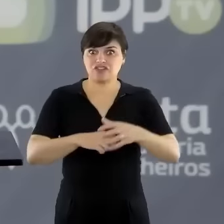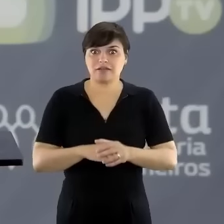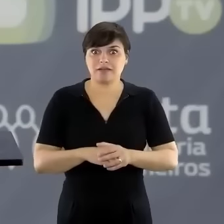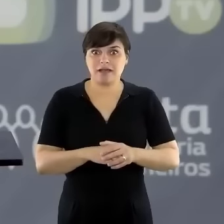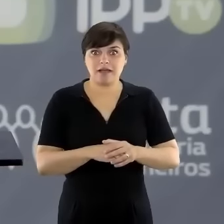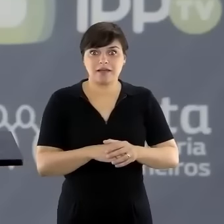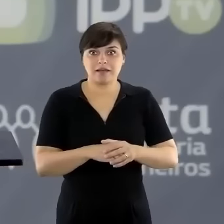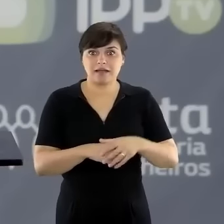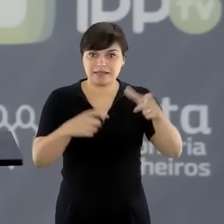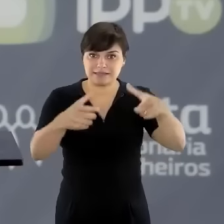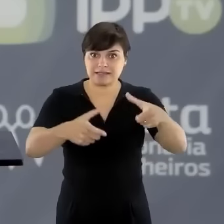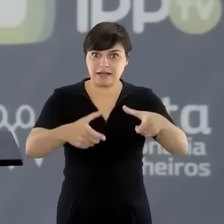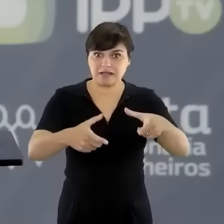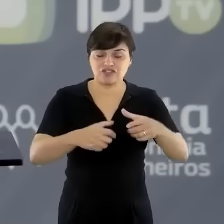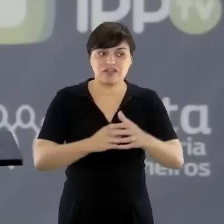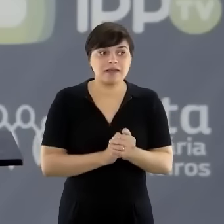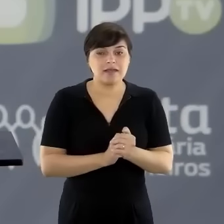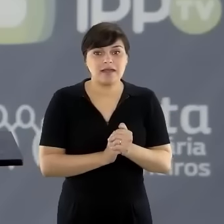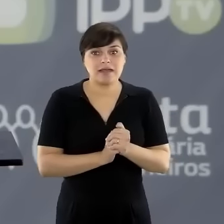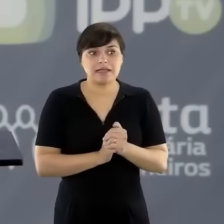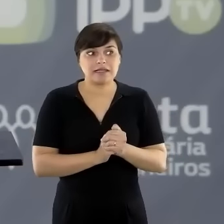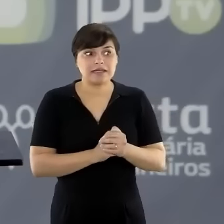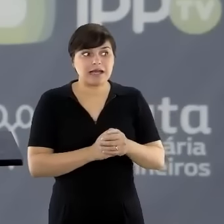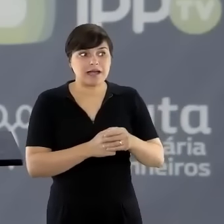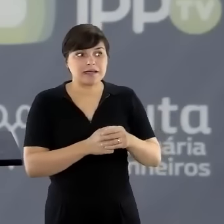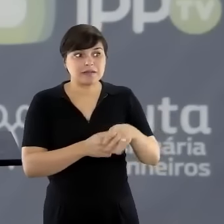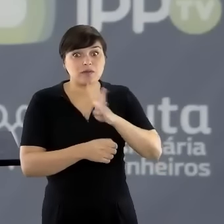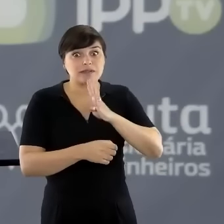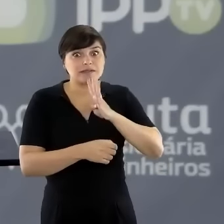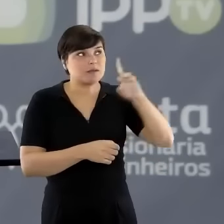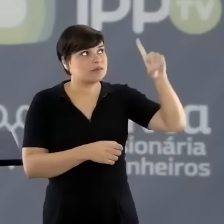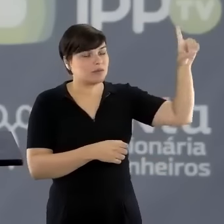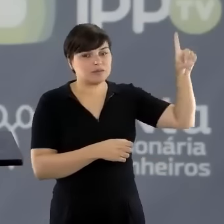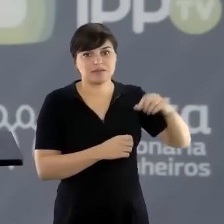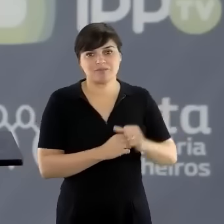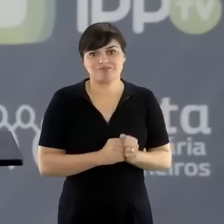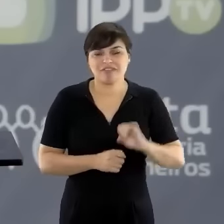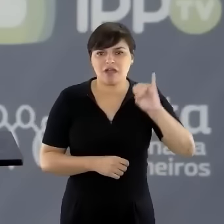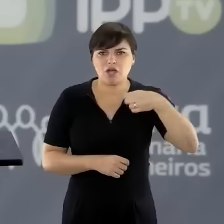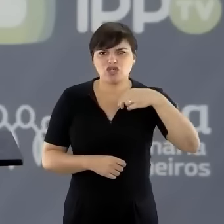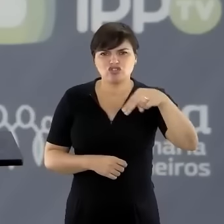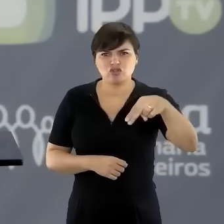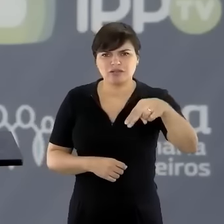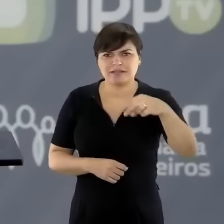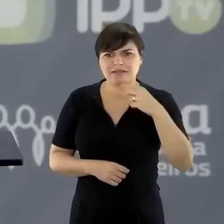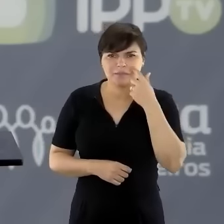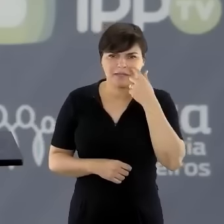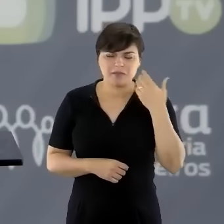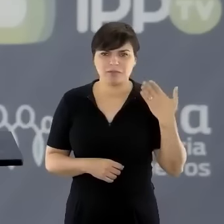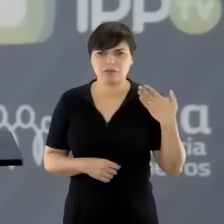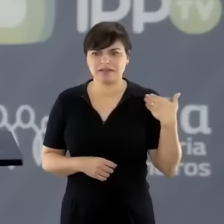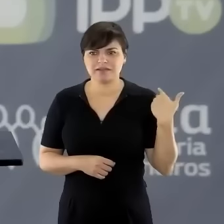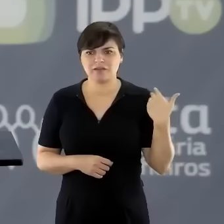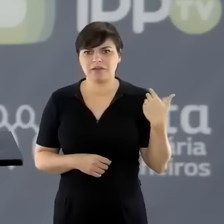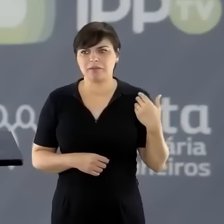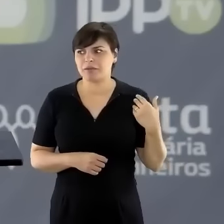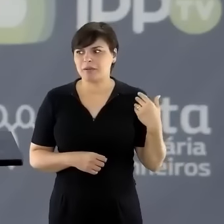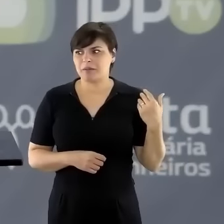ele era um cara xenofóbico ele ama os iguais mas odeia os